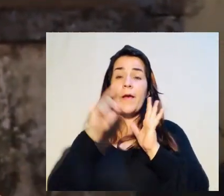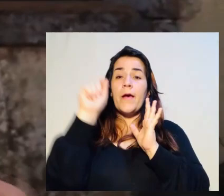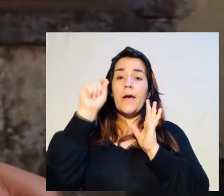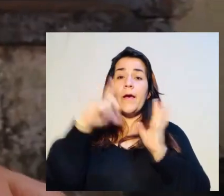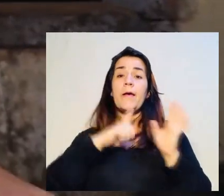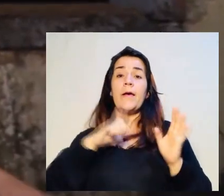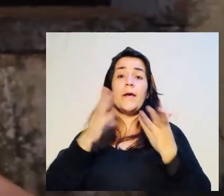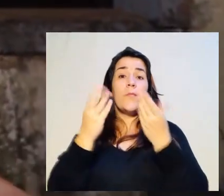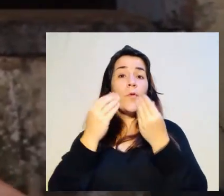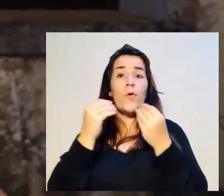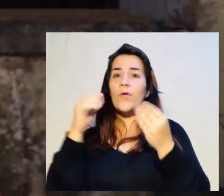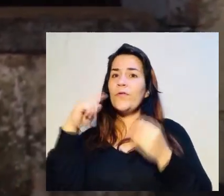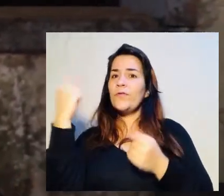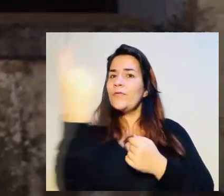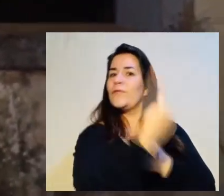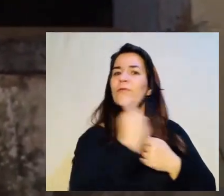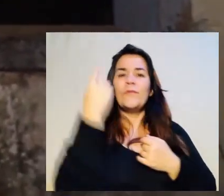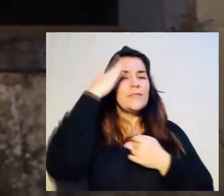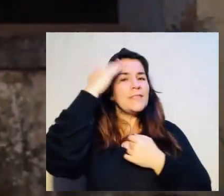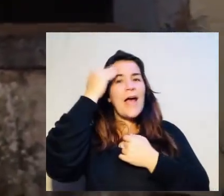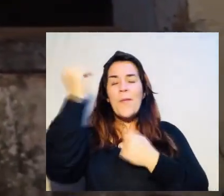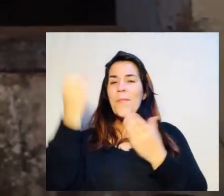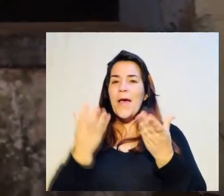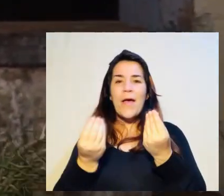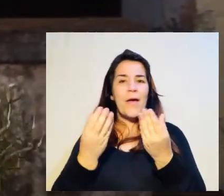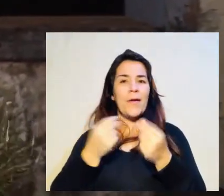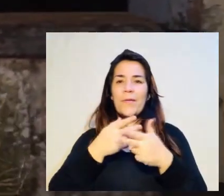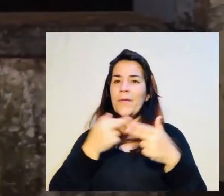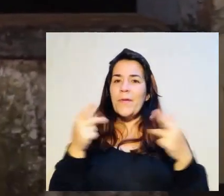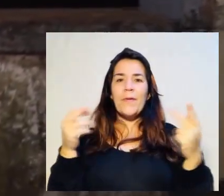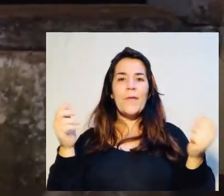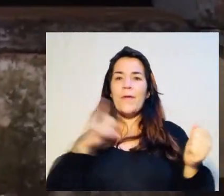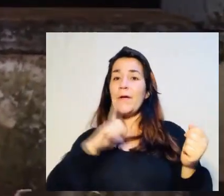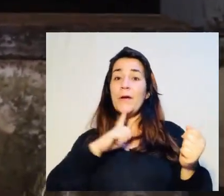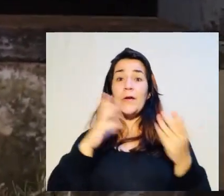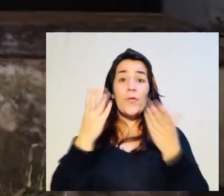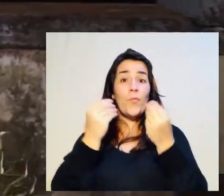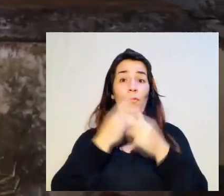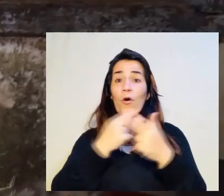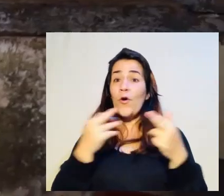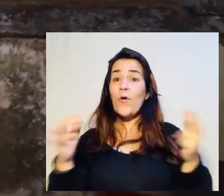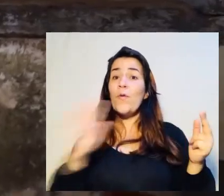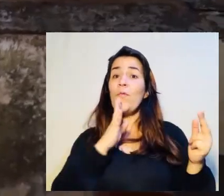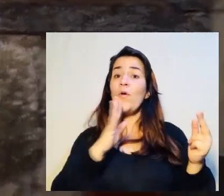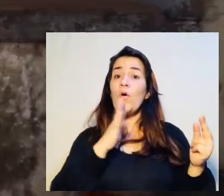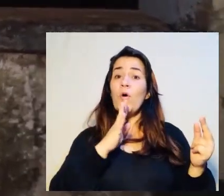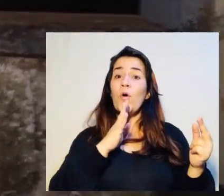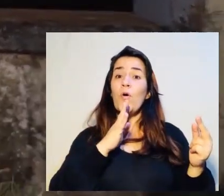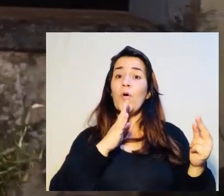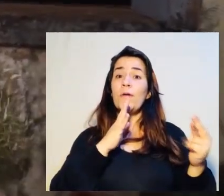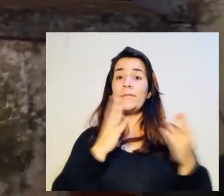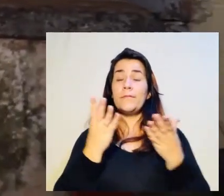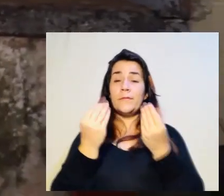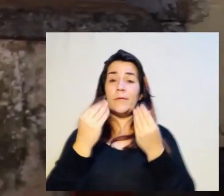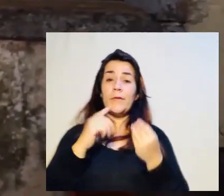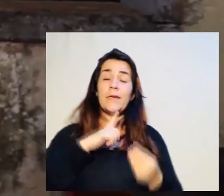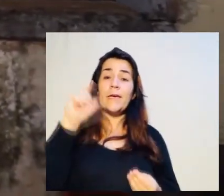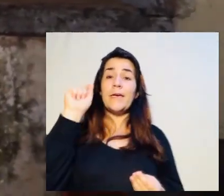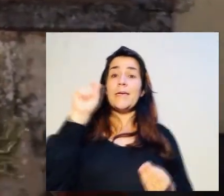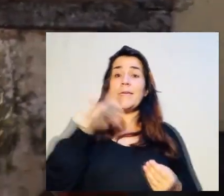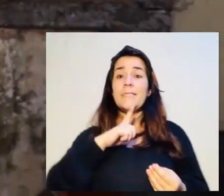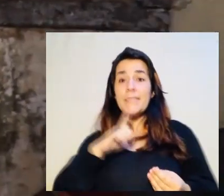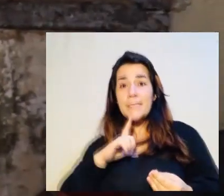mesmo é que existe muito espaço para diversos saberes. Existe espaço para diversos